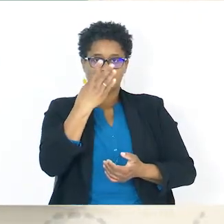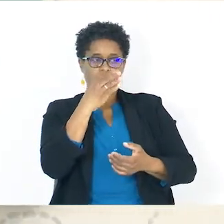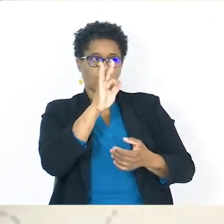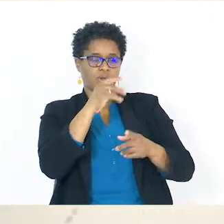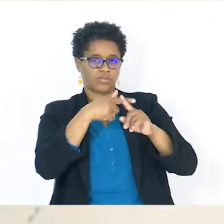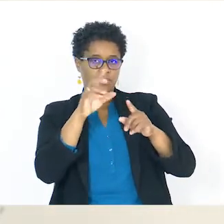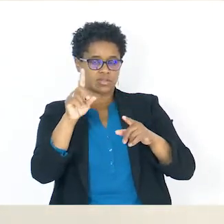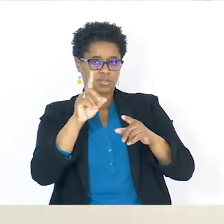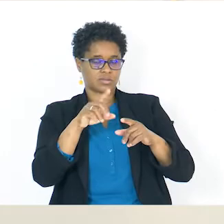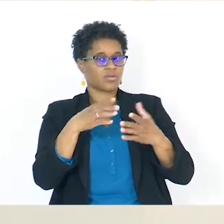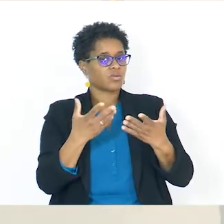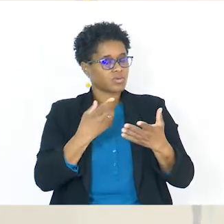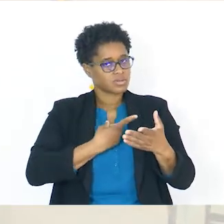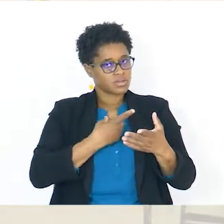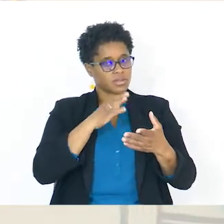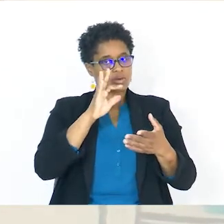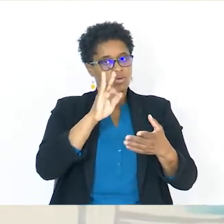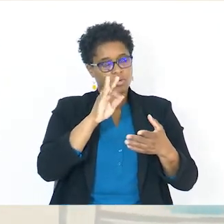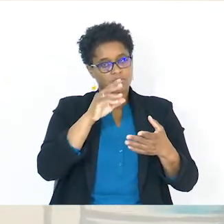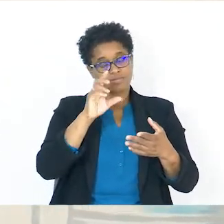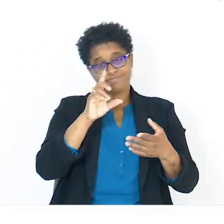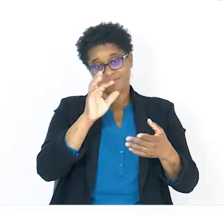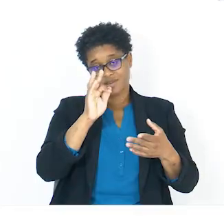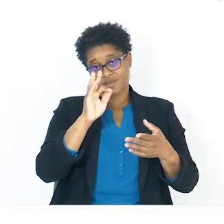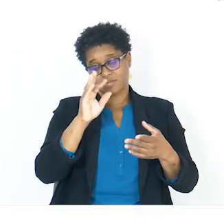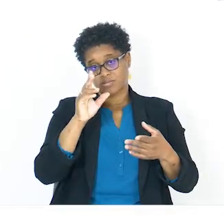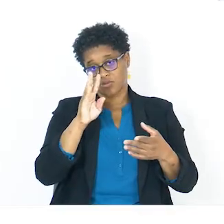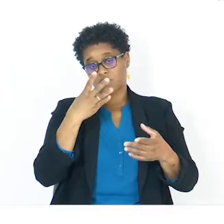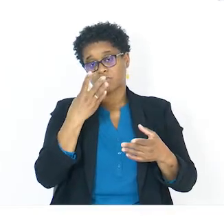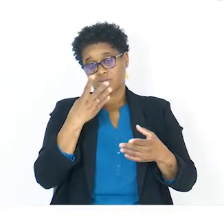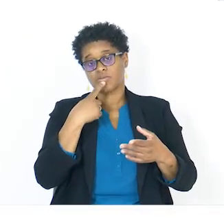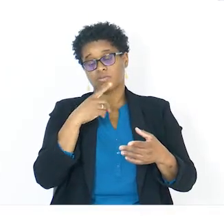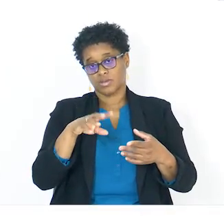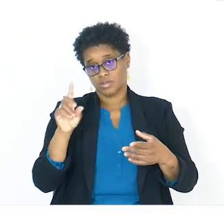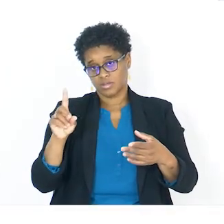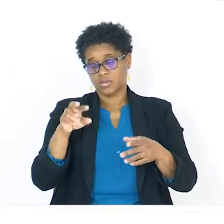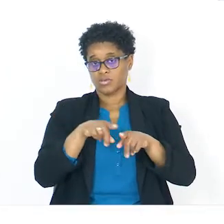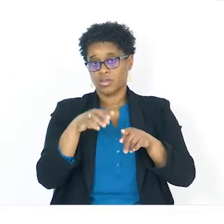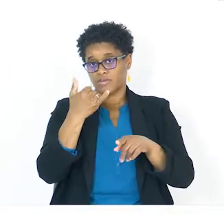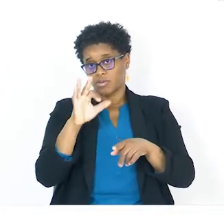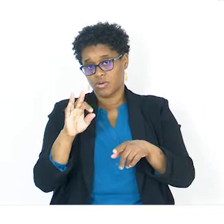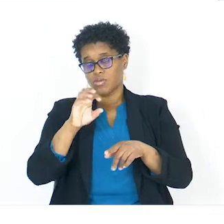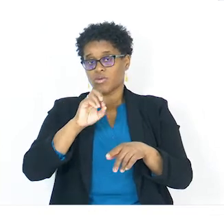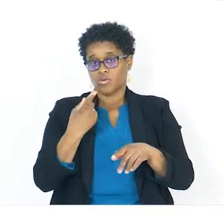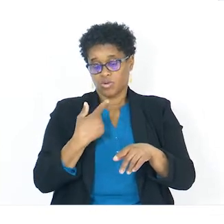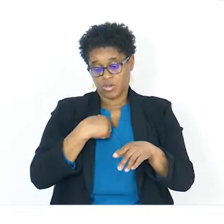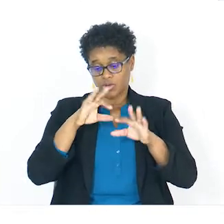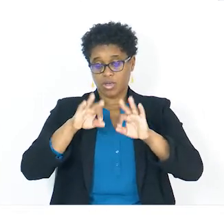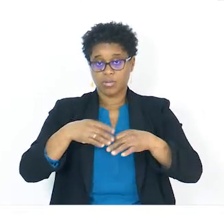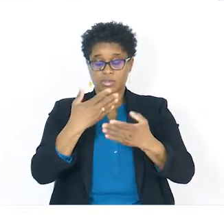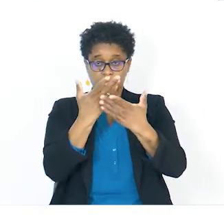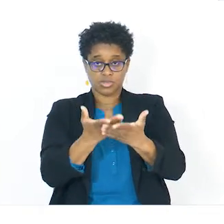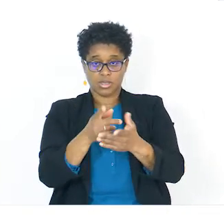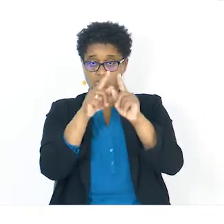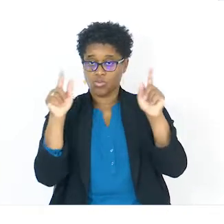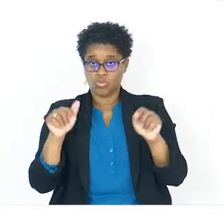4 vezes 6, ou seja, o quádruplo de 6 é igual a 24. Ou o que eu acabei de